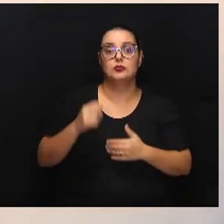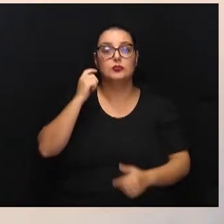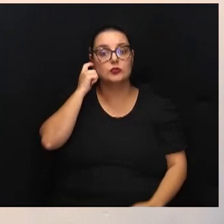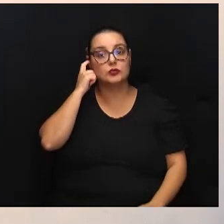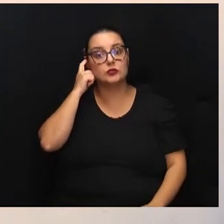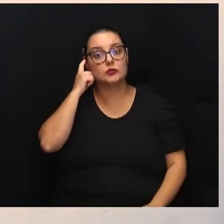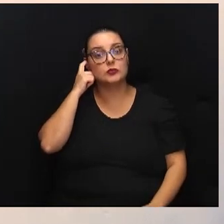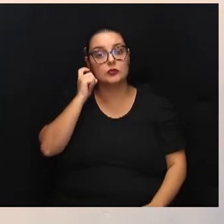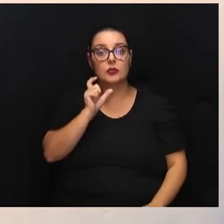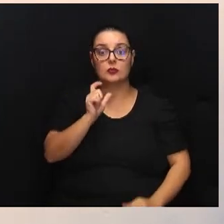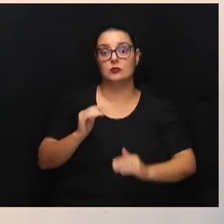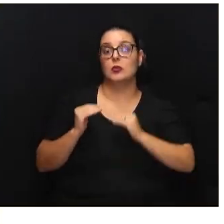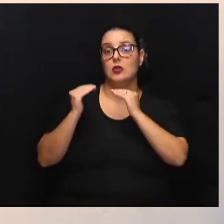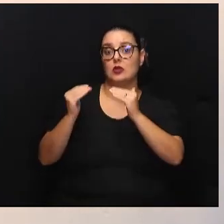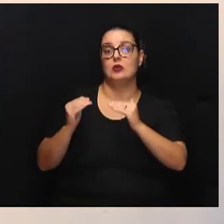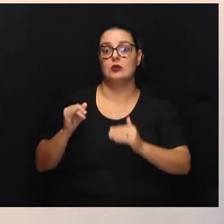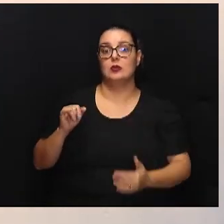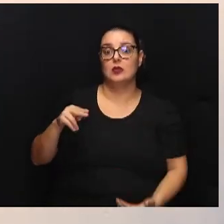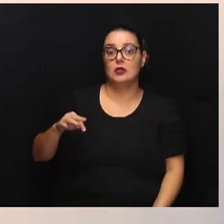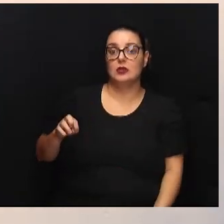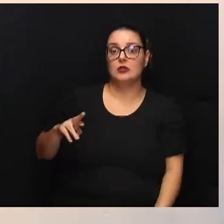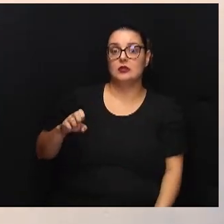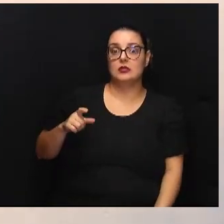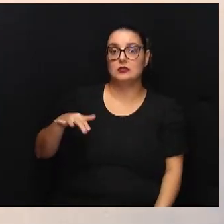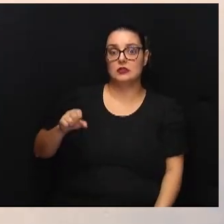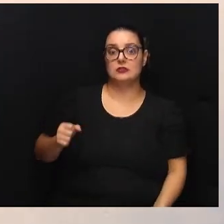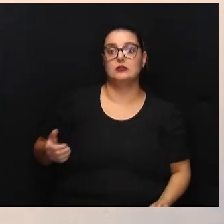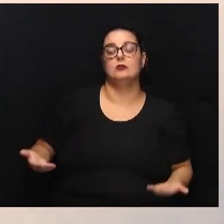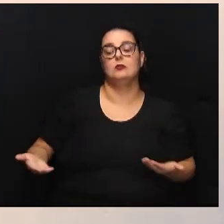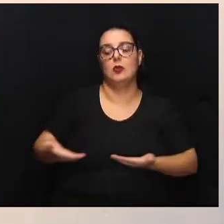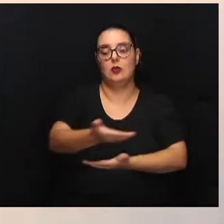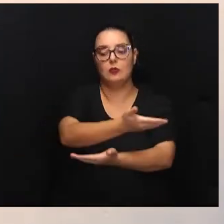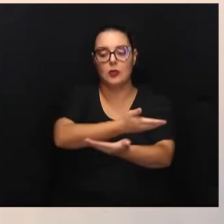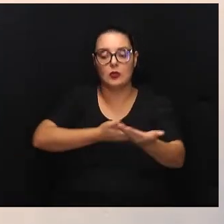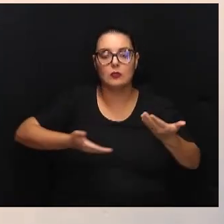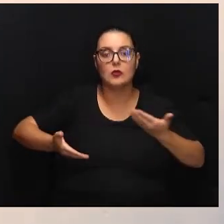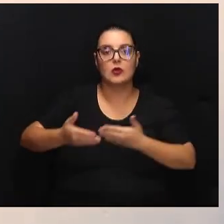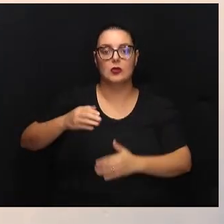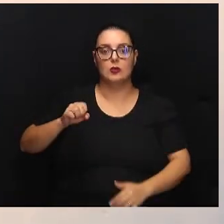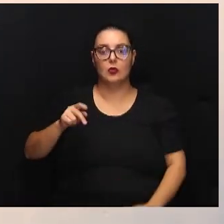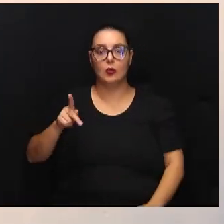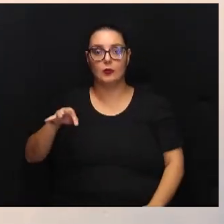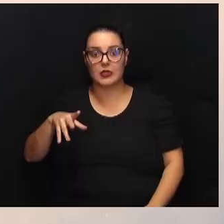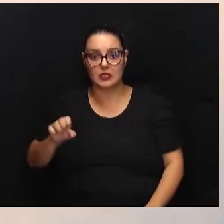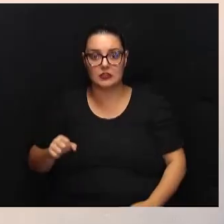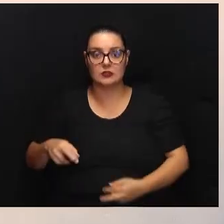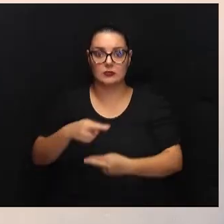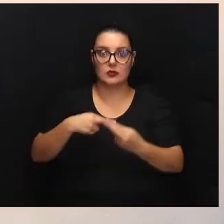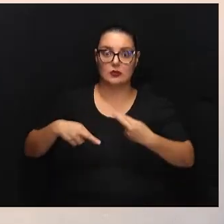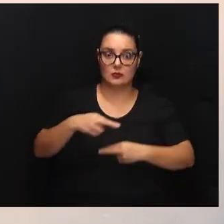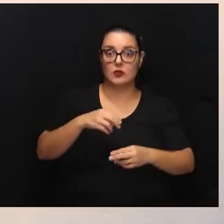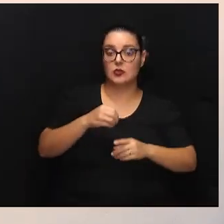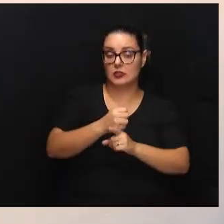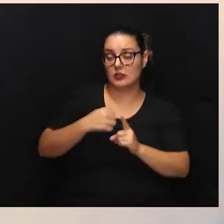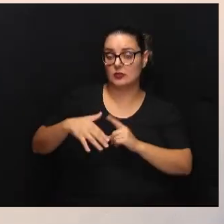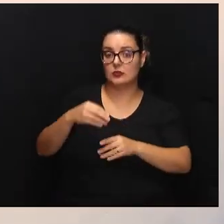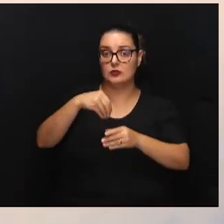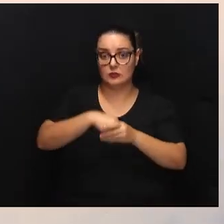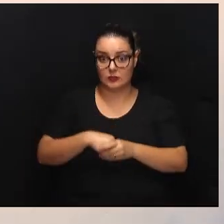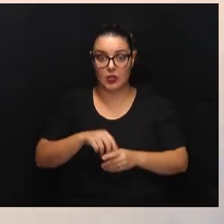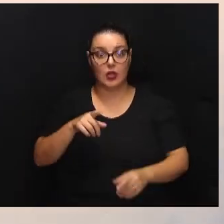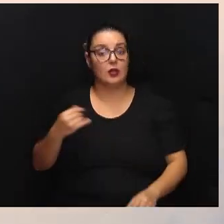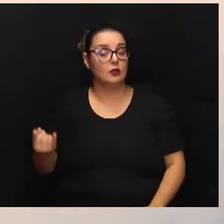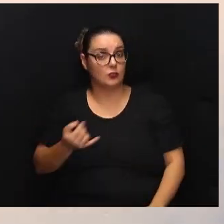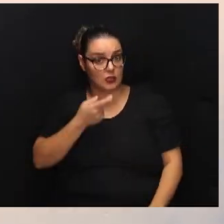seja, o cruzamento, né, das opressões que estão correlatadas na sociedade. É importante dizer que a transfobia